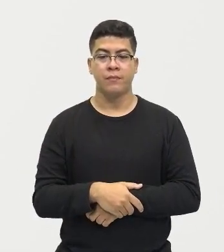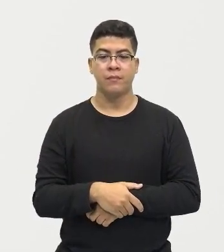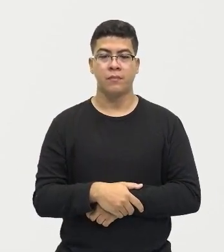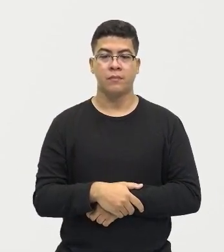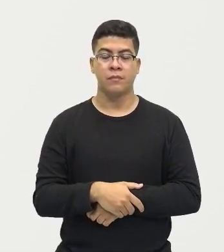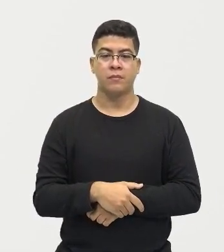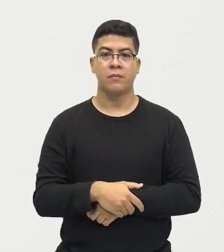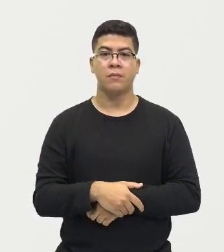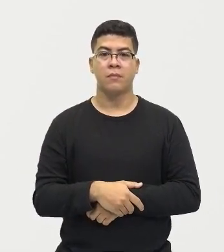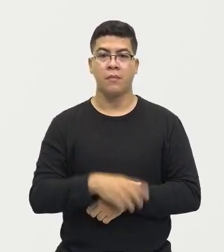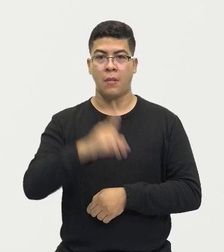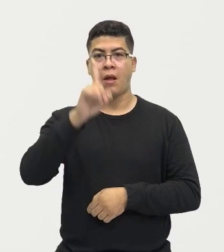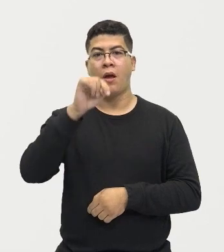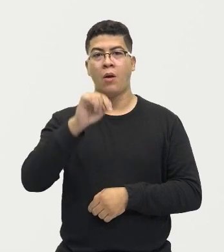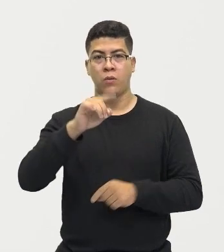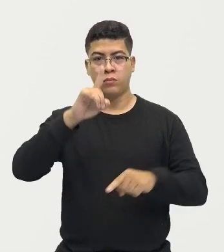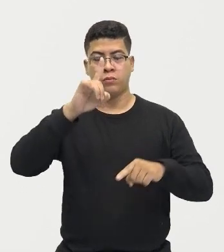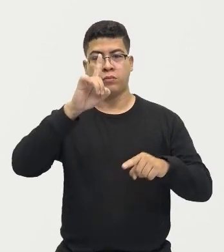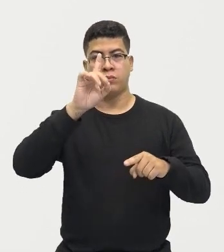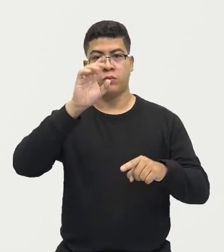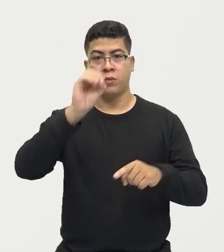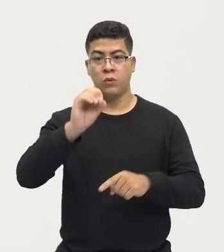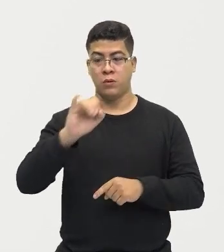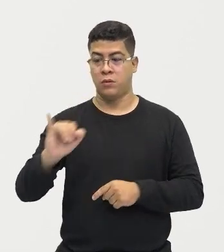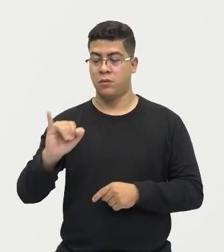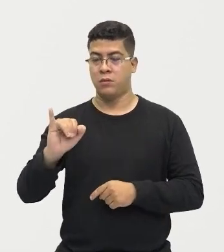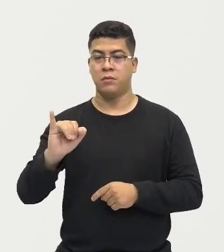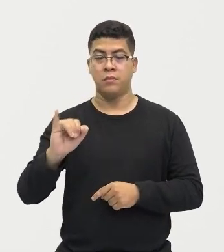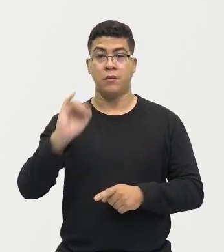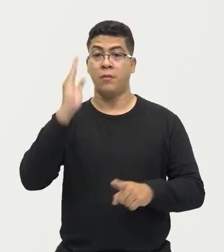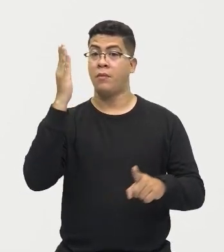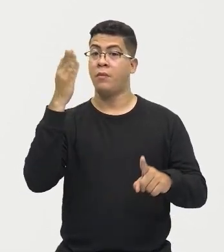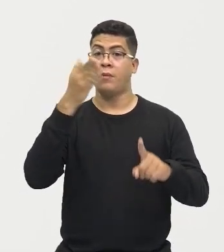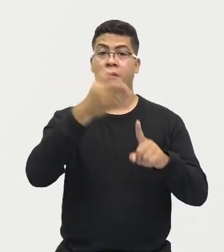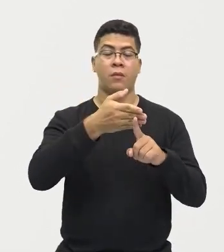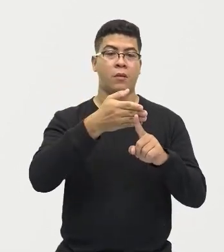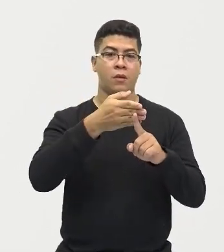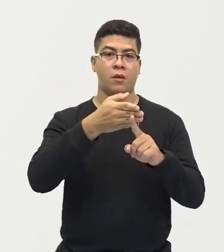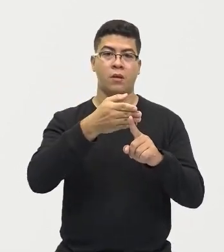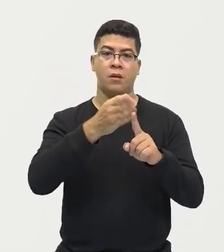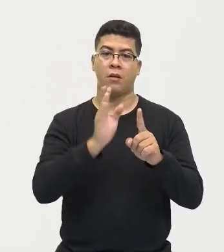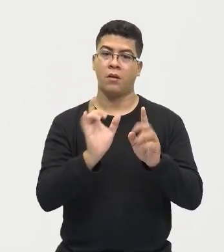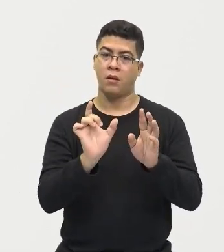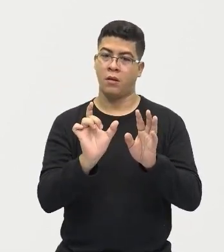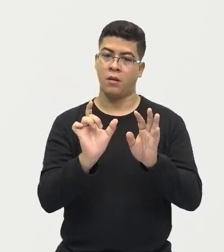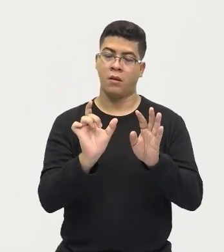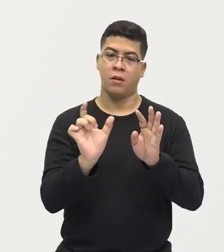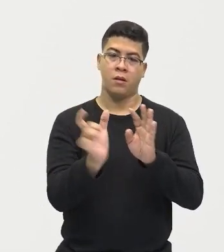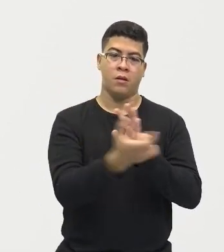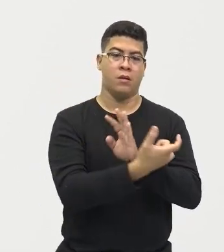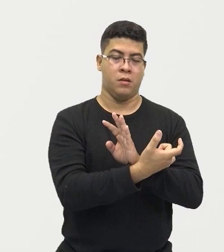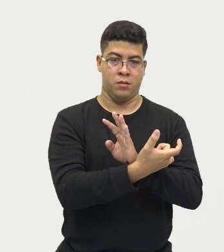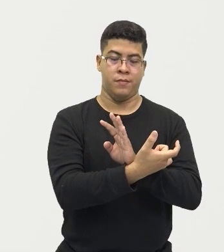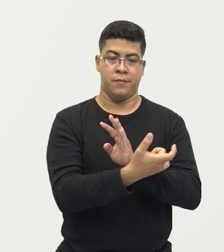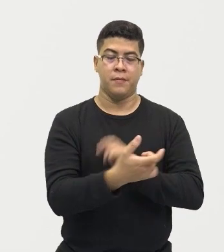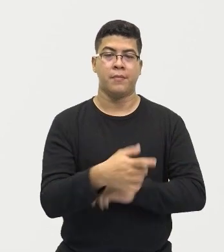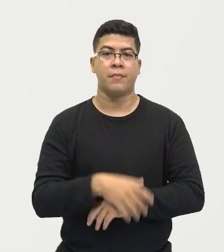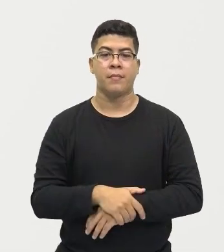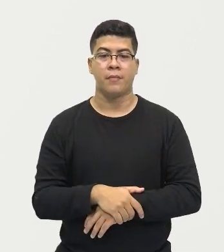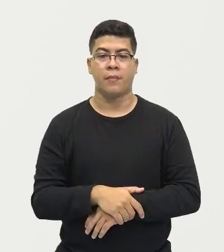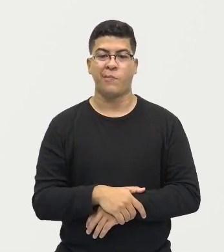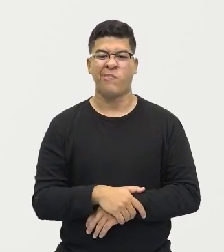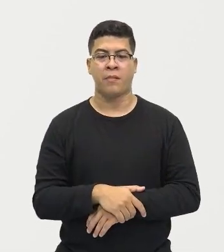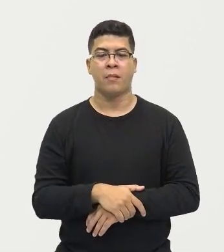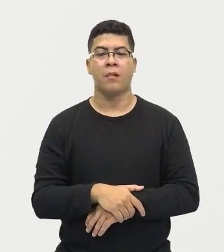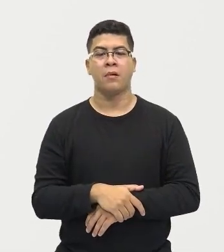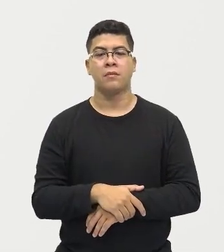complemento. Por isso que é objeto indireto. O outro é objeto direto porque ele não precisa desse carinha. Ele seria um